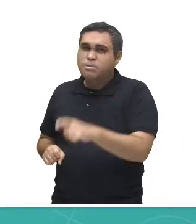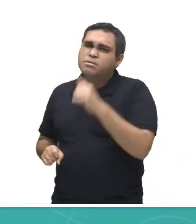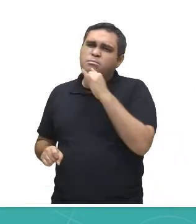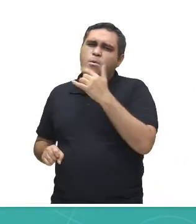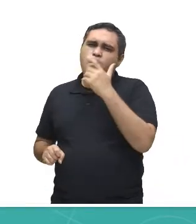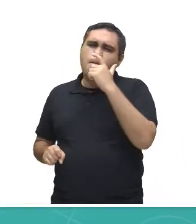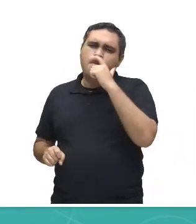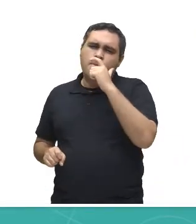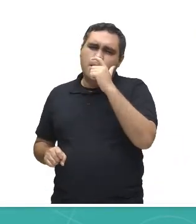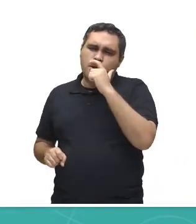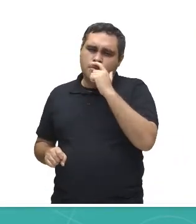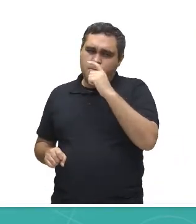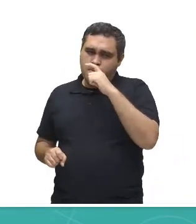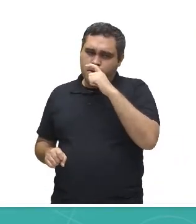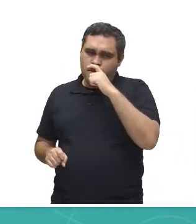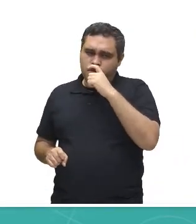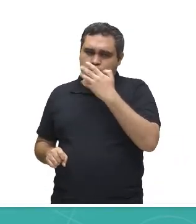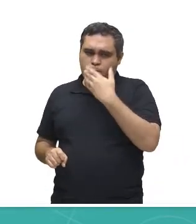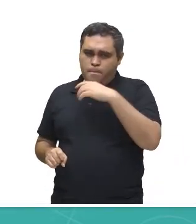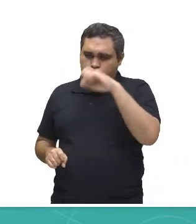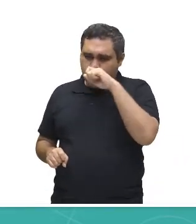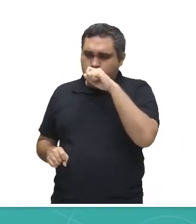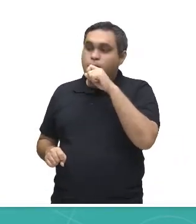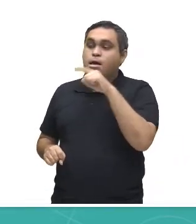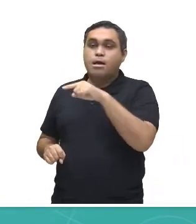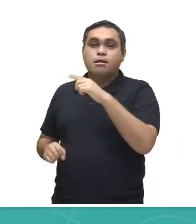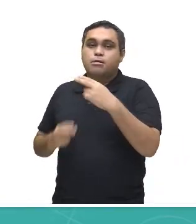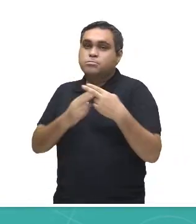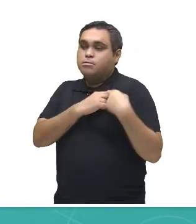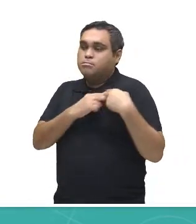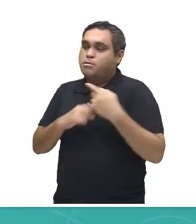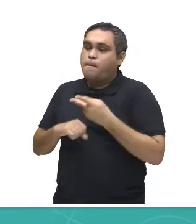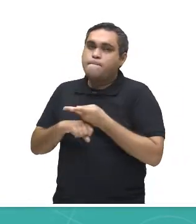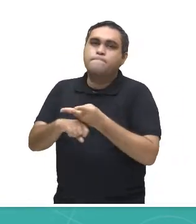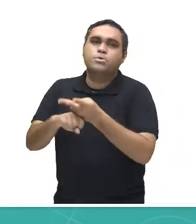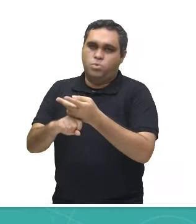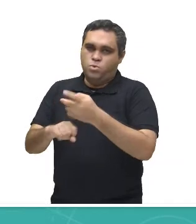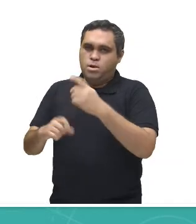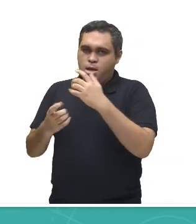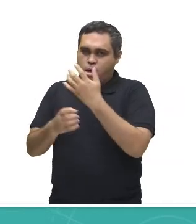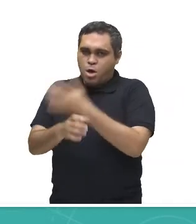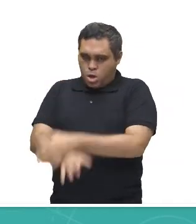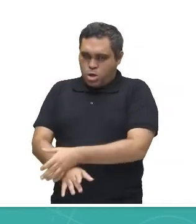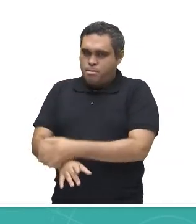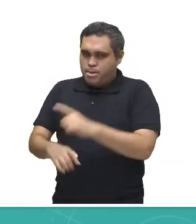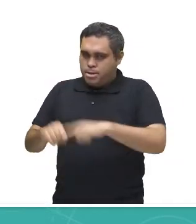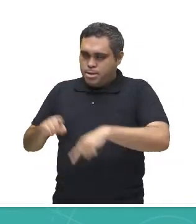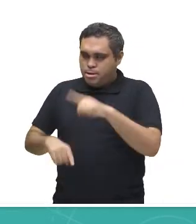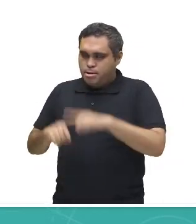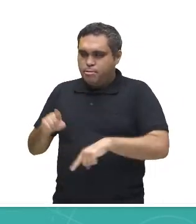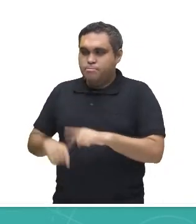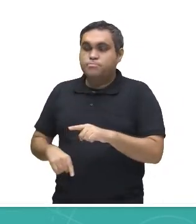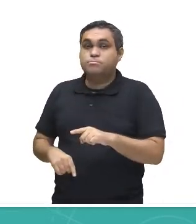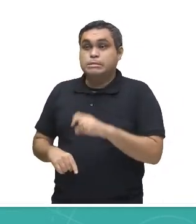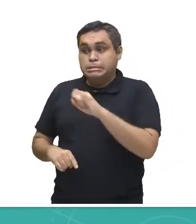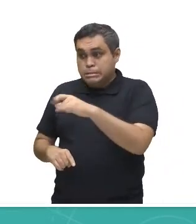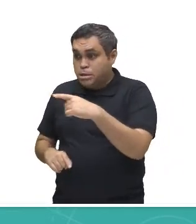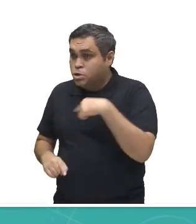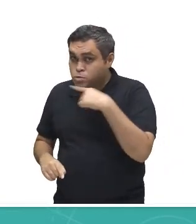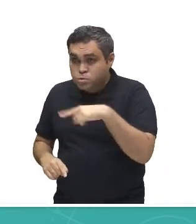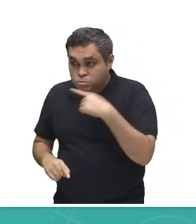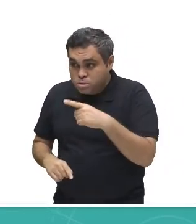da família, né, que era obrigado a ir coletar o que eles estavam exigindo. Então era uma crueldade